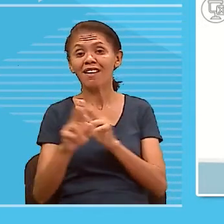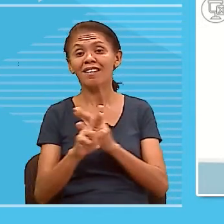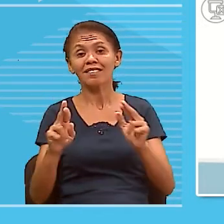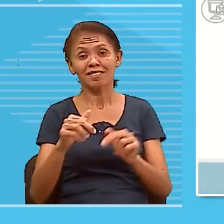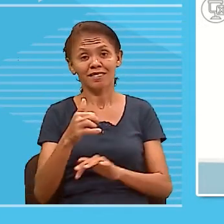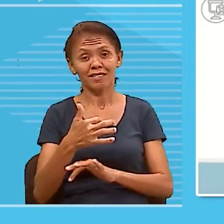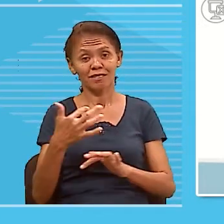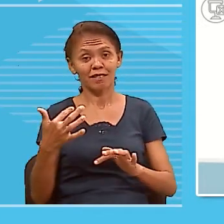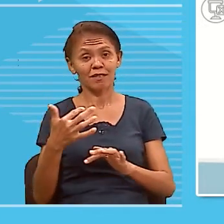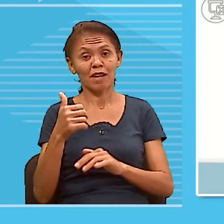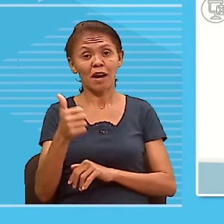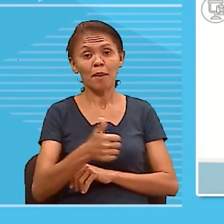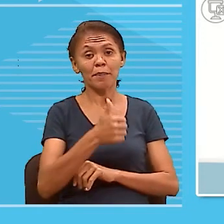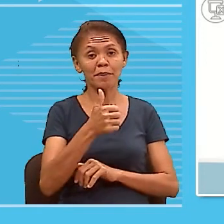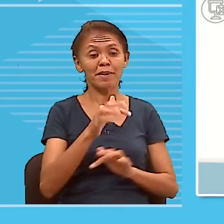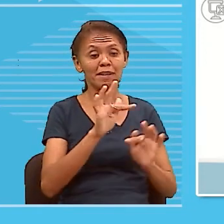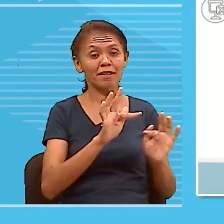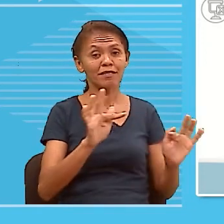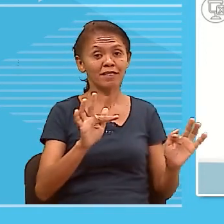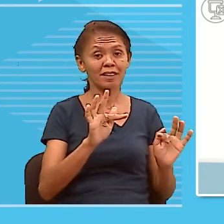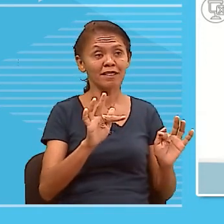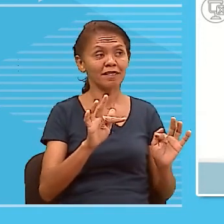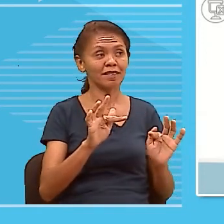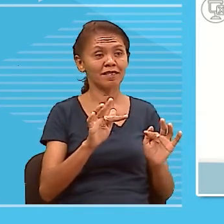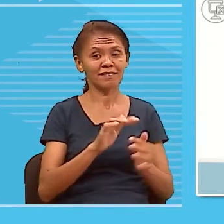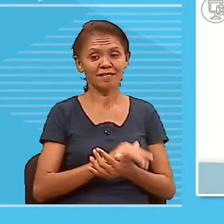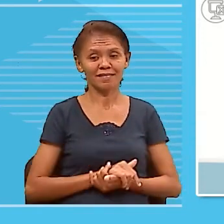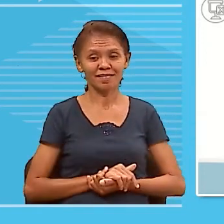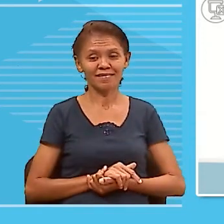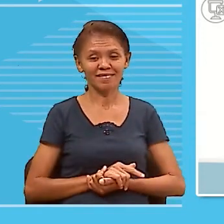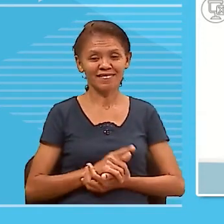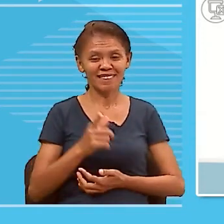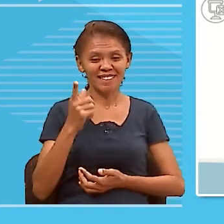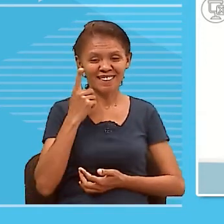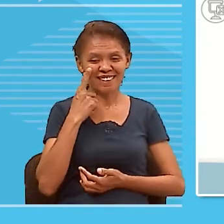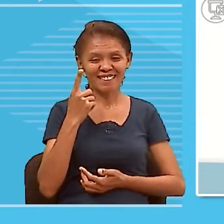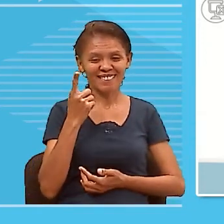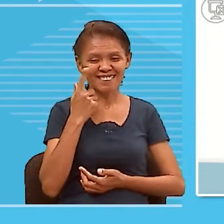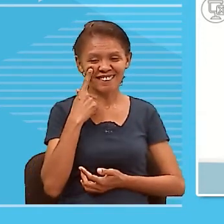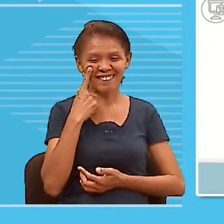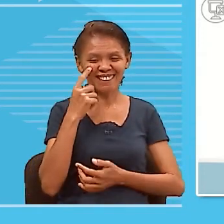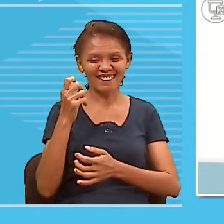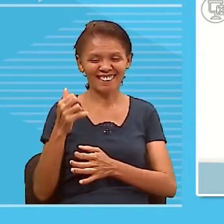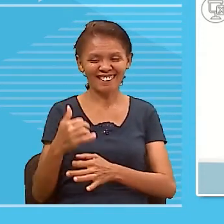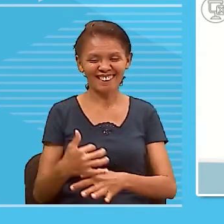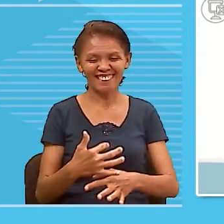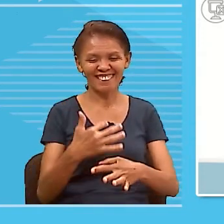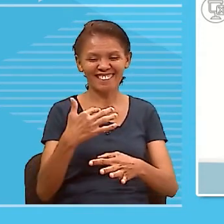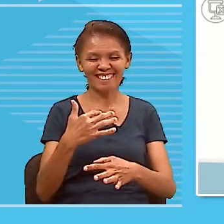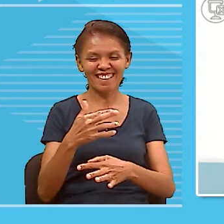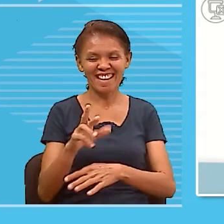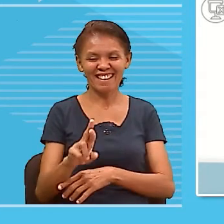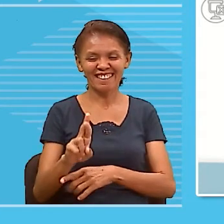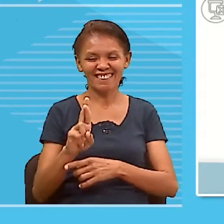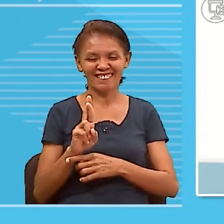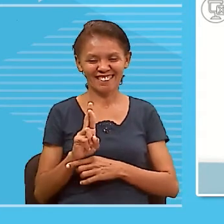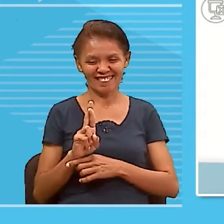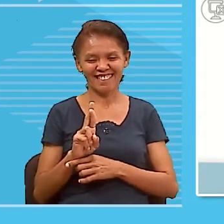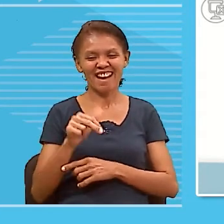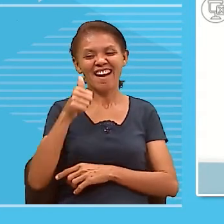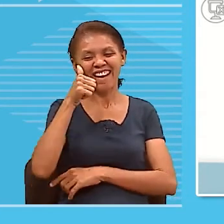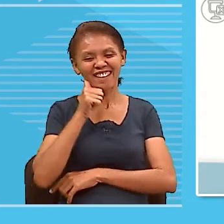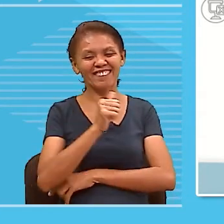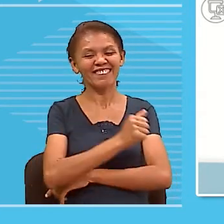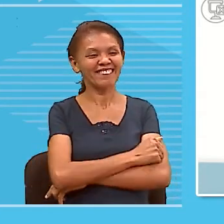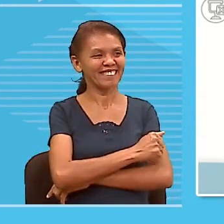apresenta em relação Olha aí rapaz Adriana já me deu